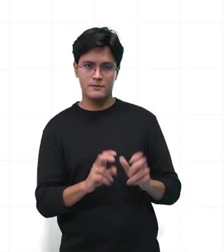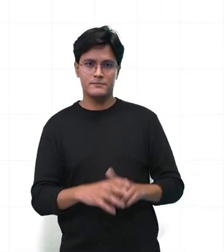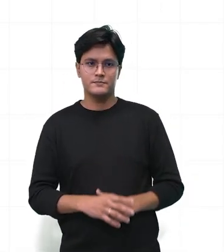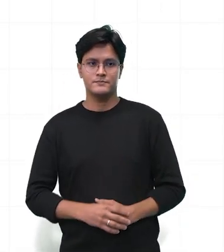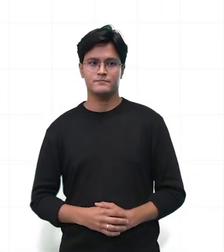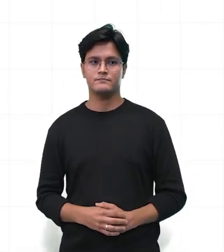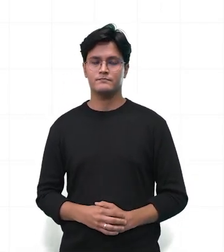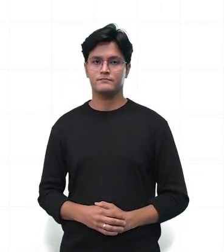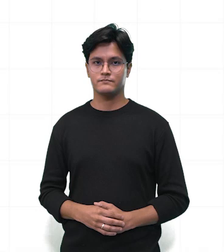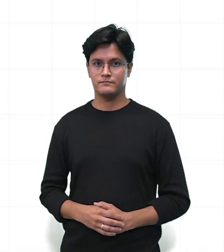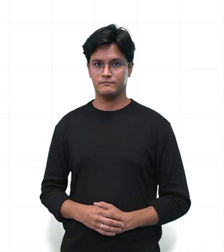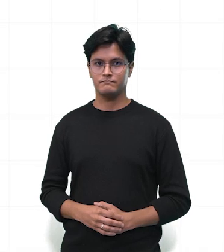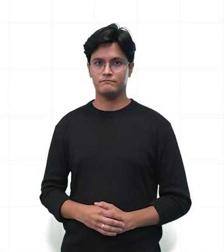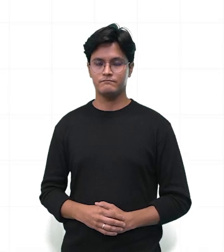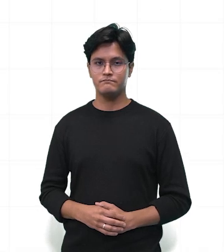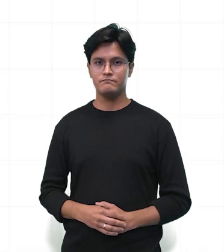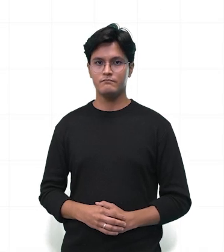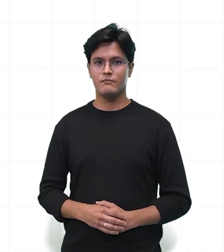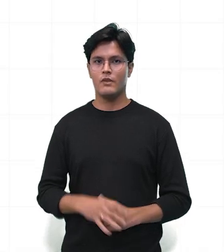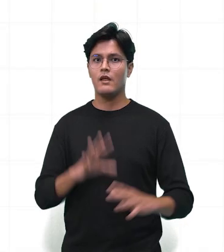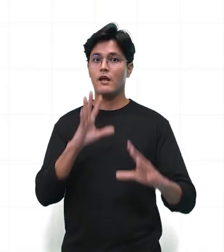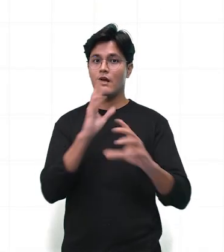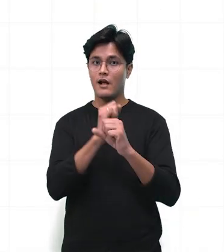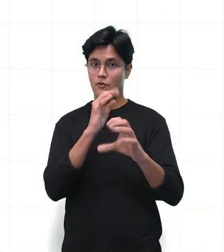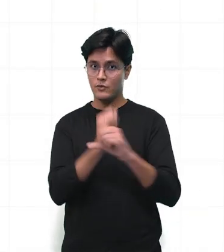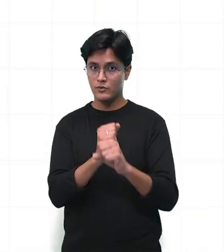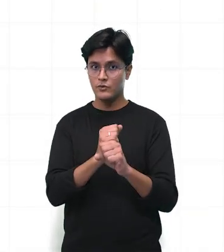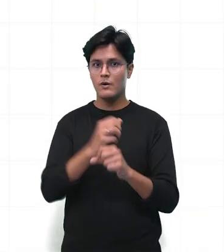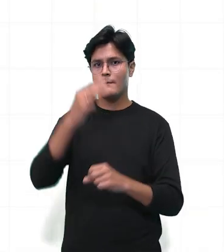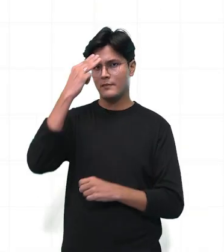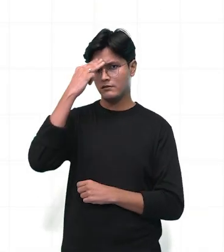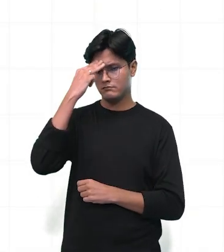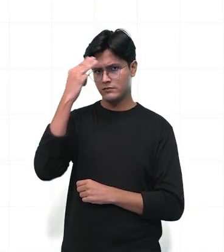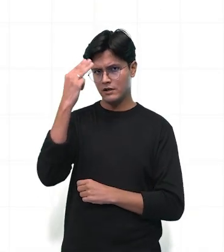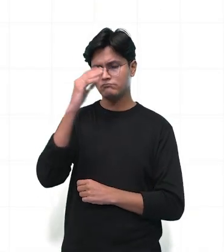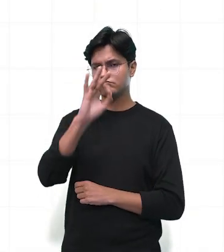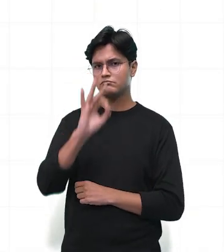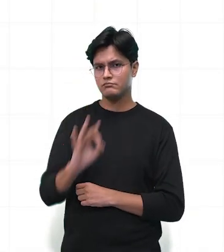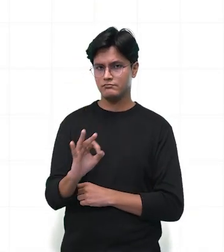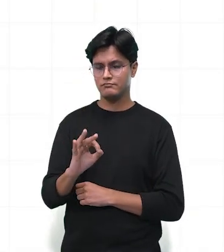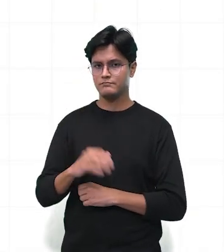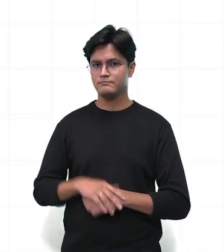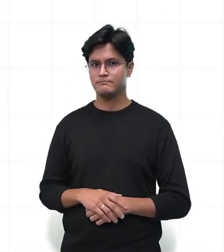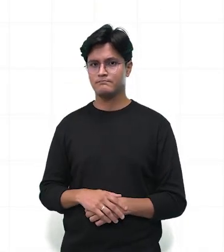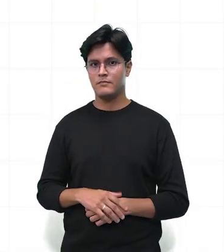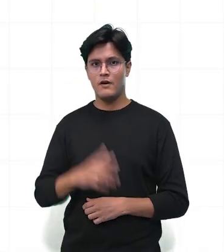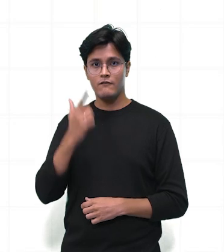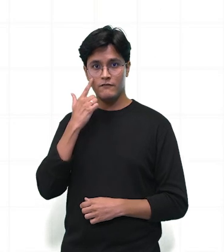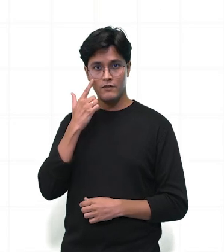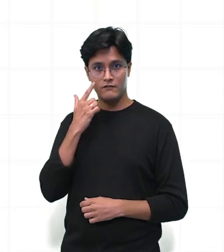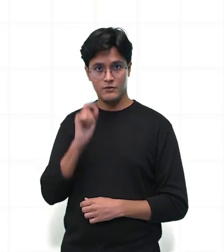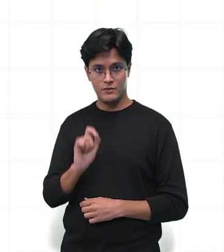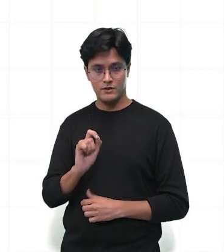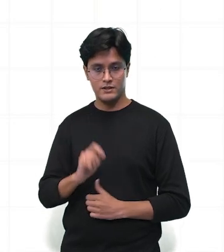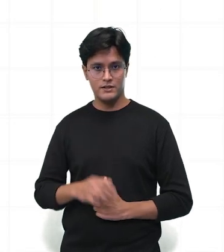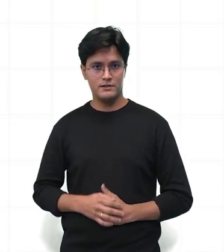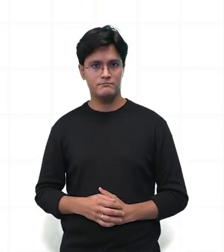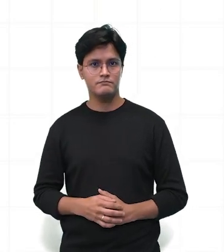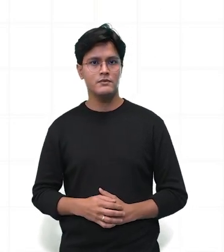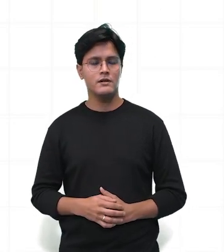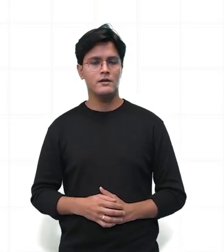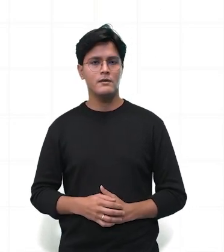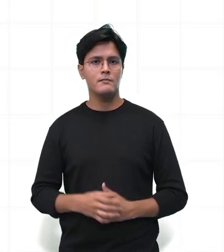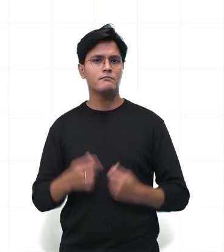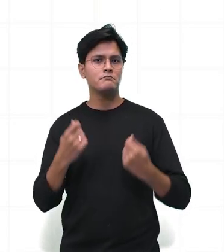O cálculo mental de porcentagem, né? Então veja, primeira coisa que a gente tem que sempre